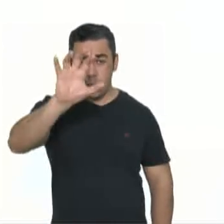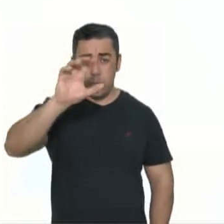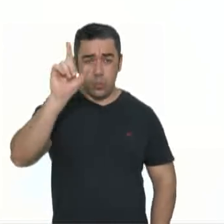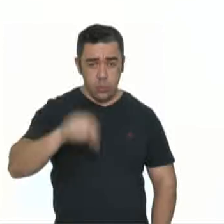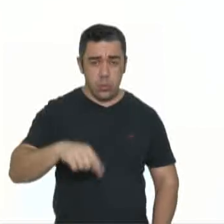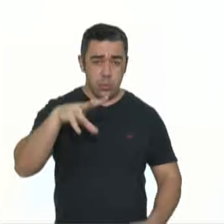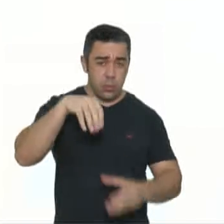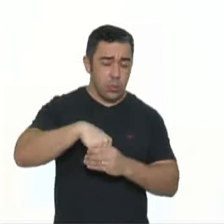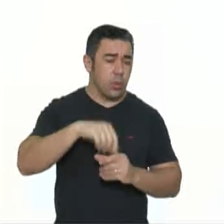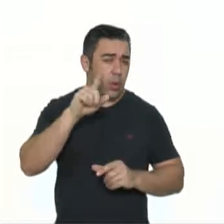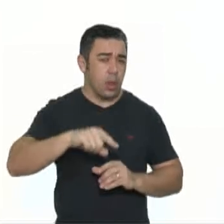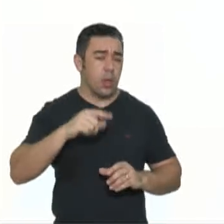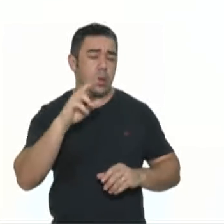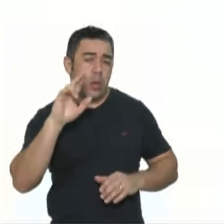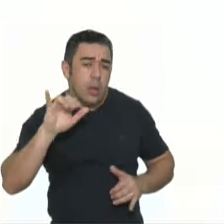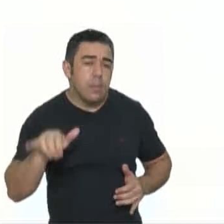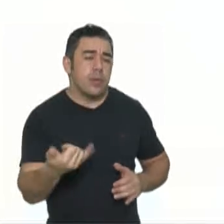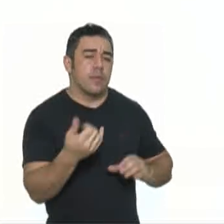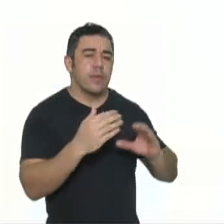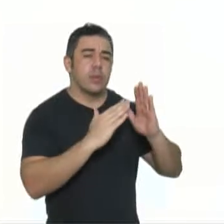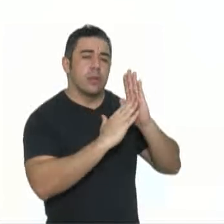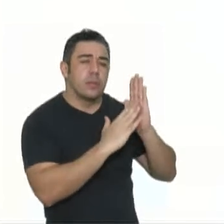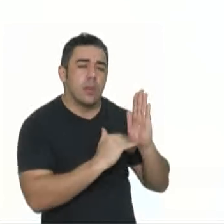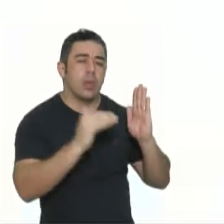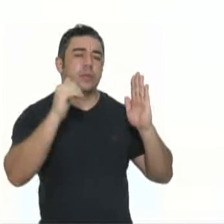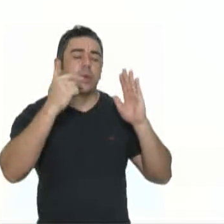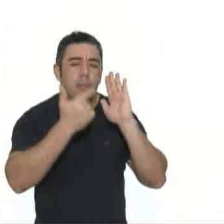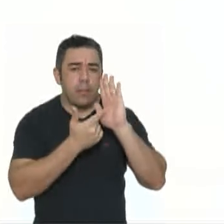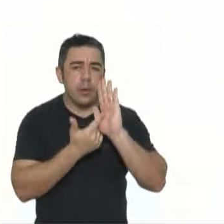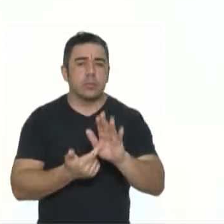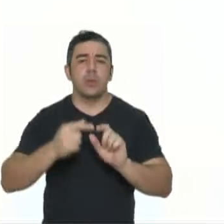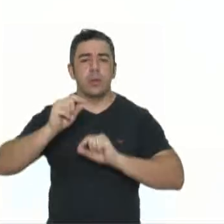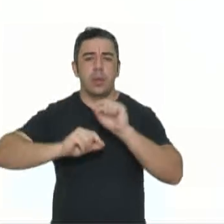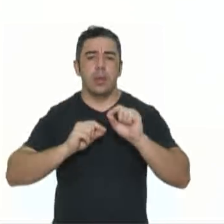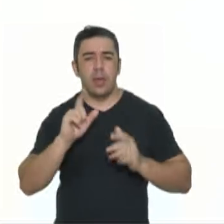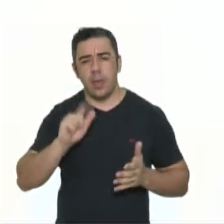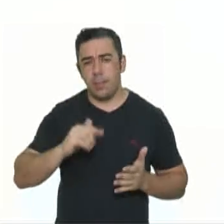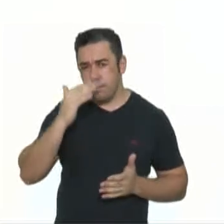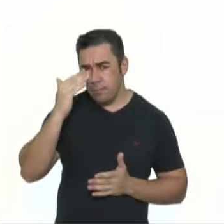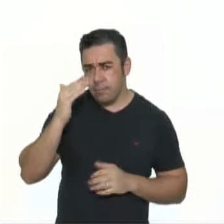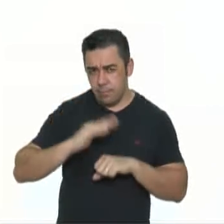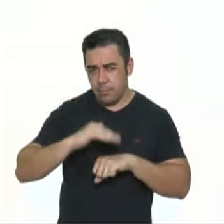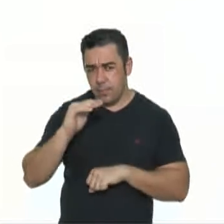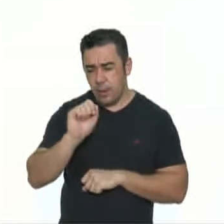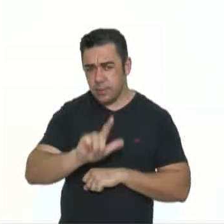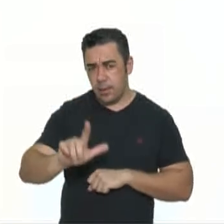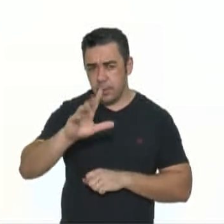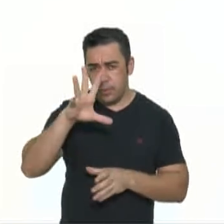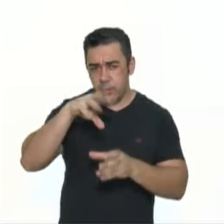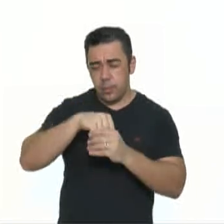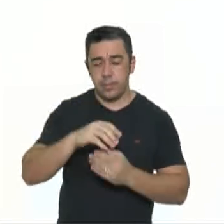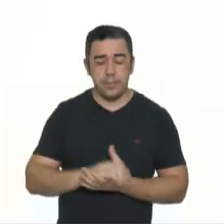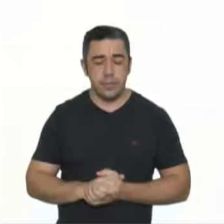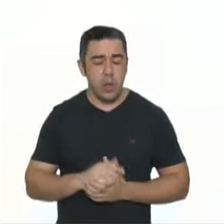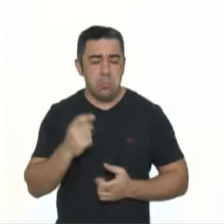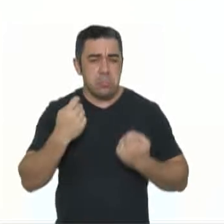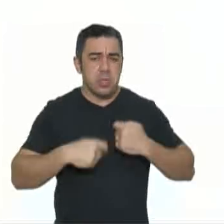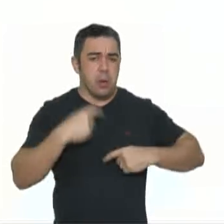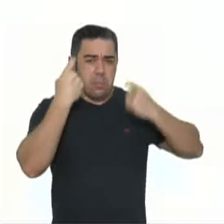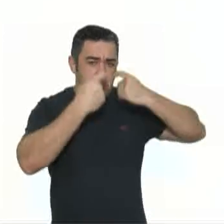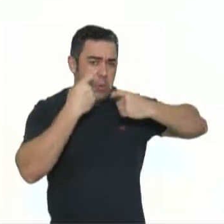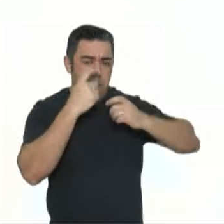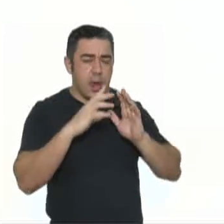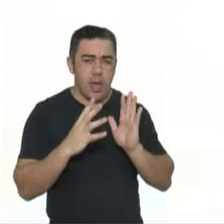era um recurso de que se aproveitavam para representar trabalho mais estéticos, meus amigos, sem preocupação de um